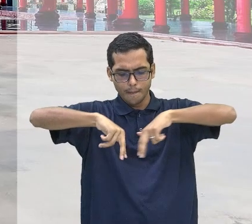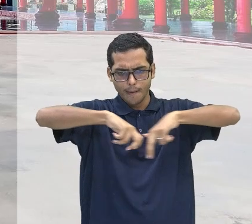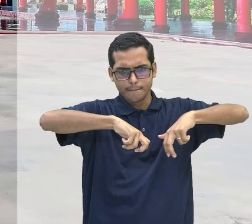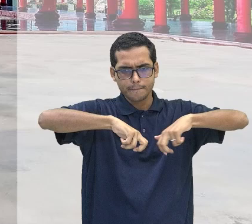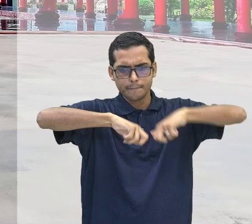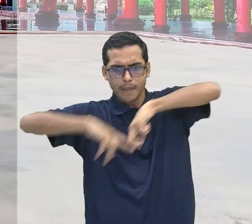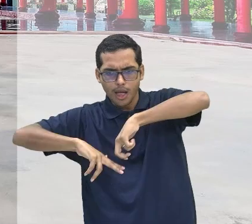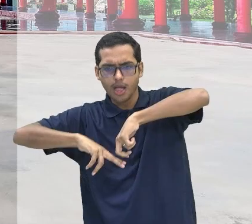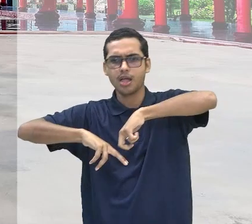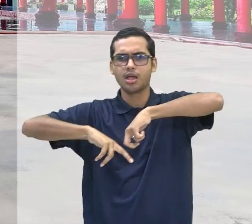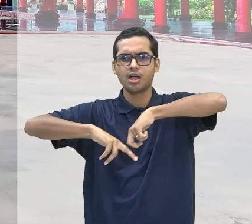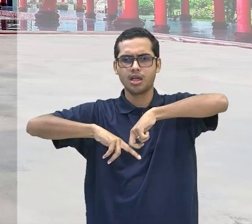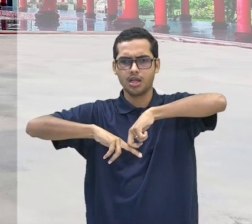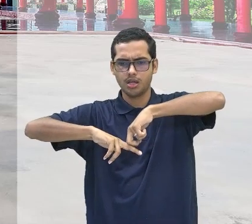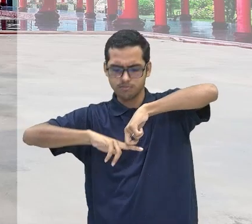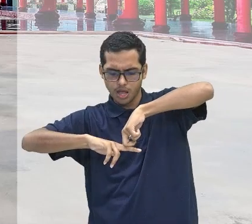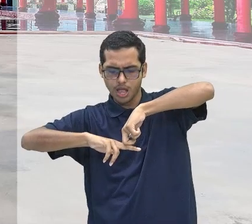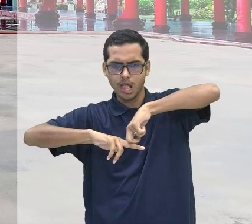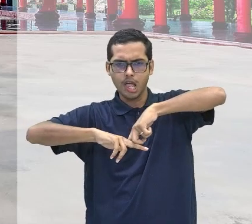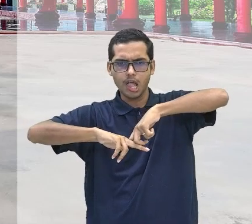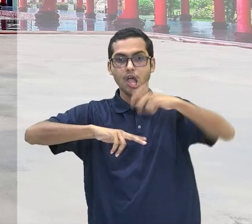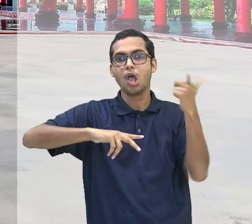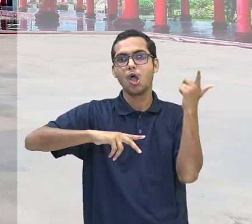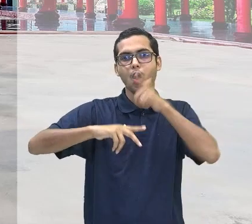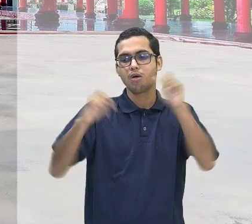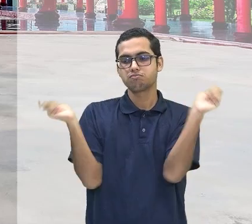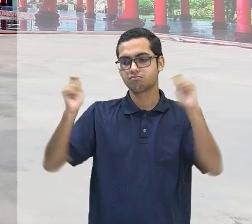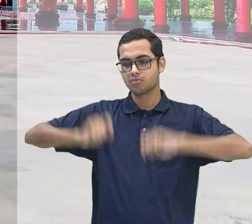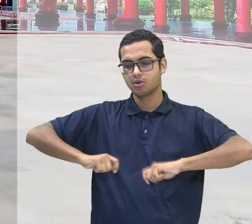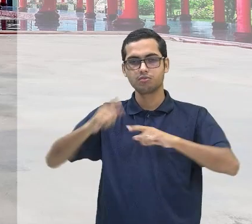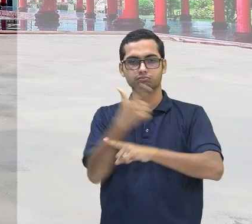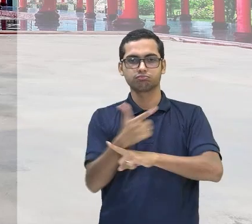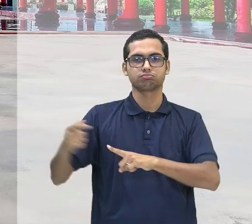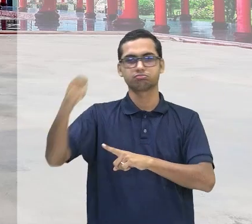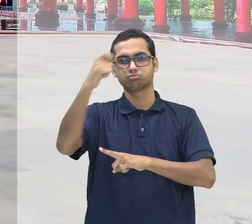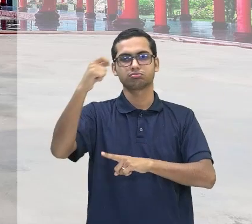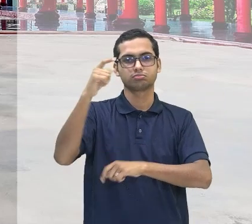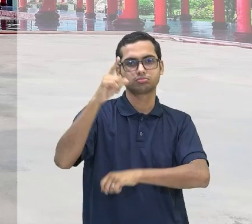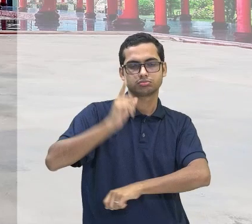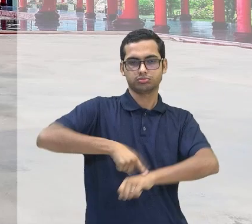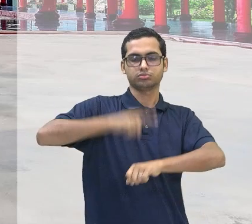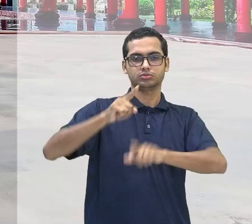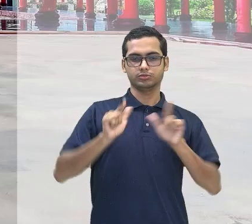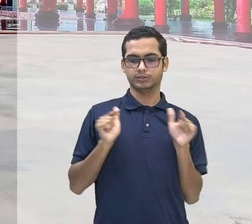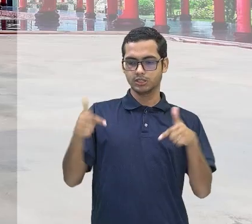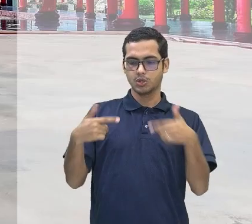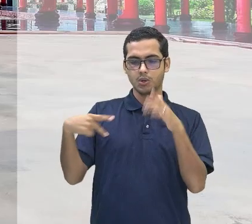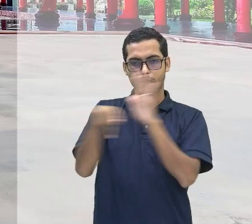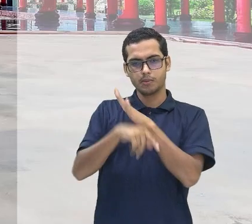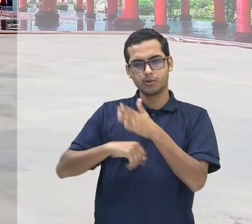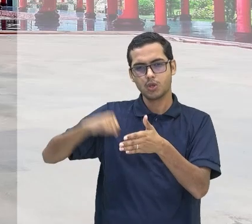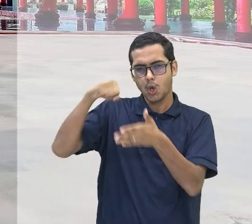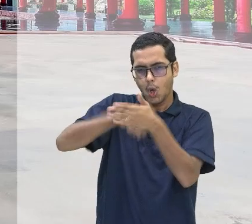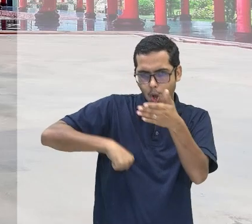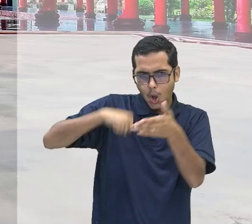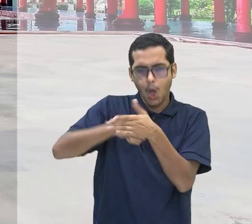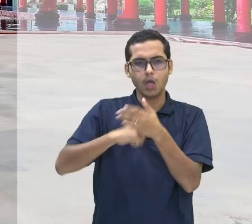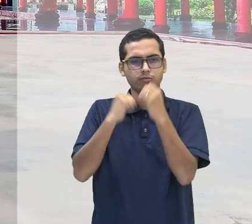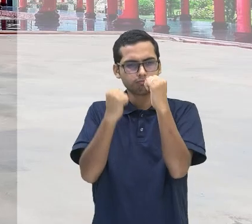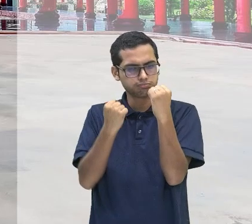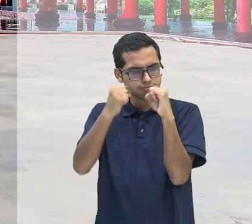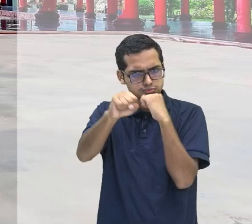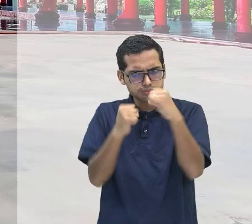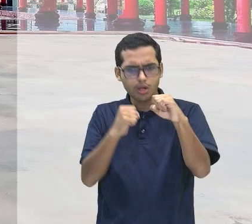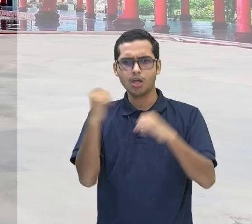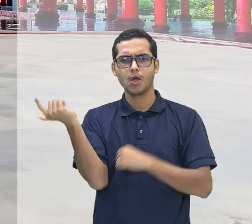seu oponente, ele tinha mais possibilidades de vencer as lutas, né? E aí também o que ele